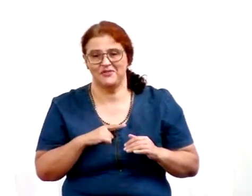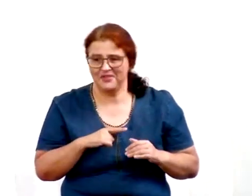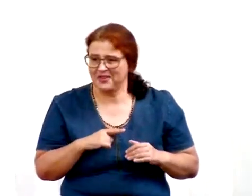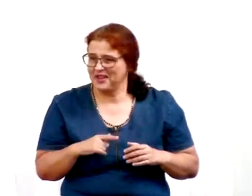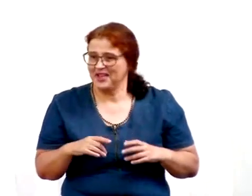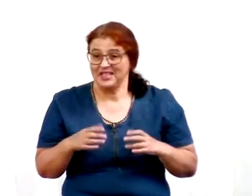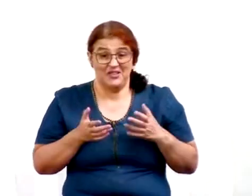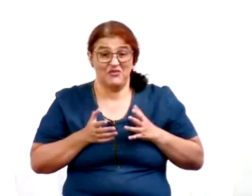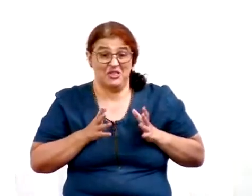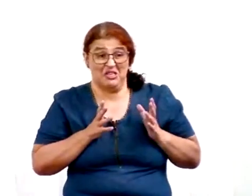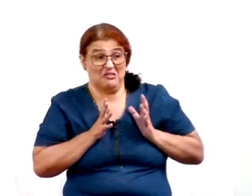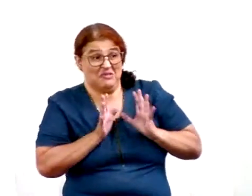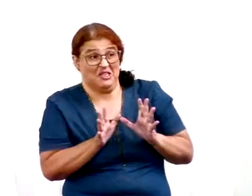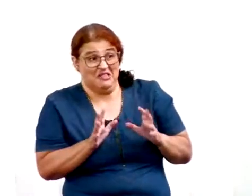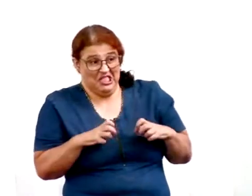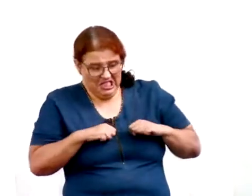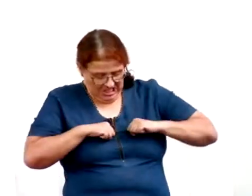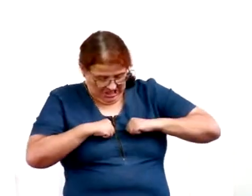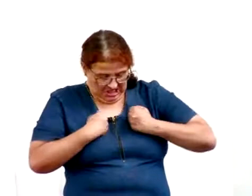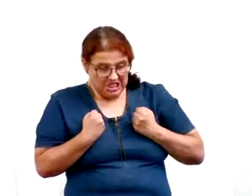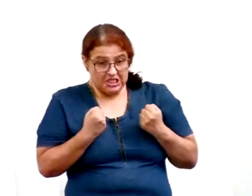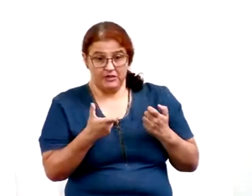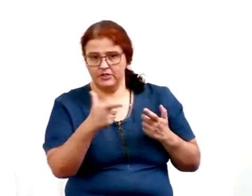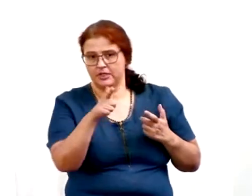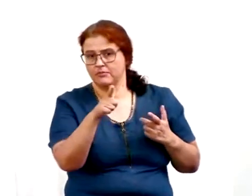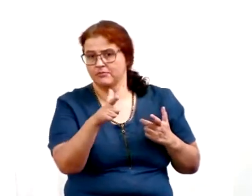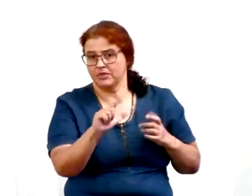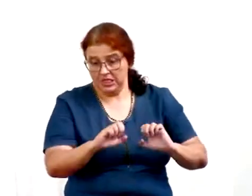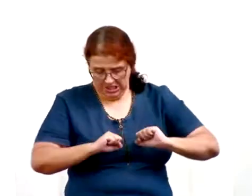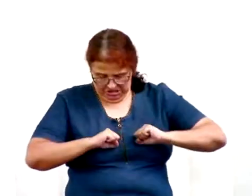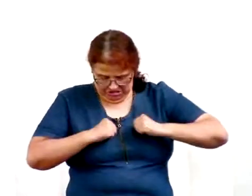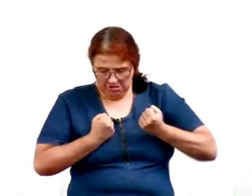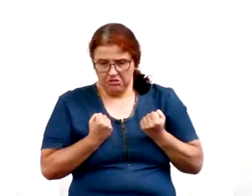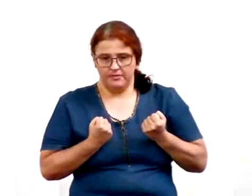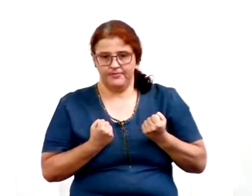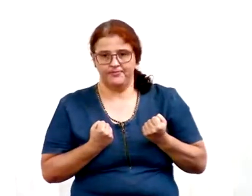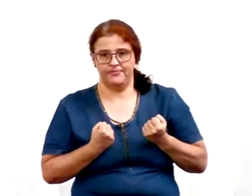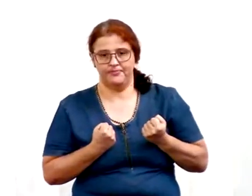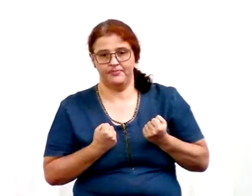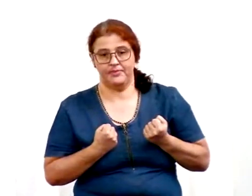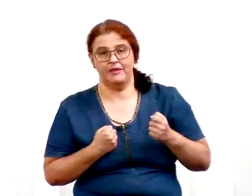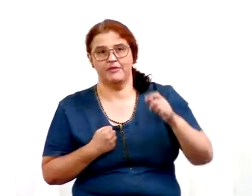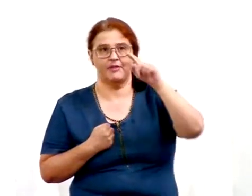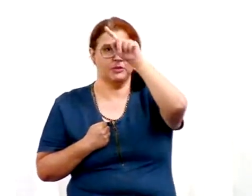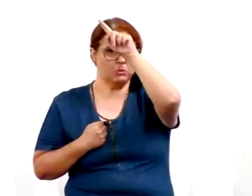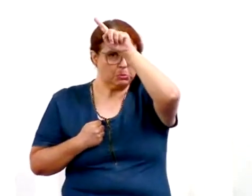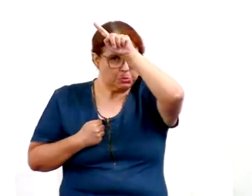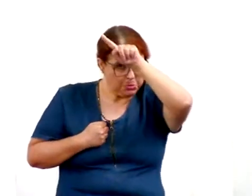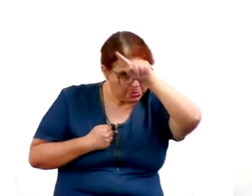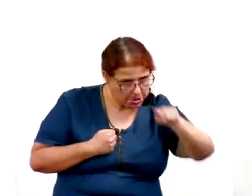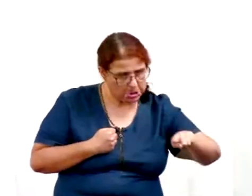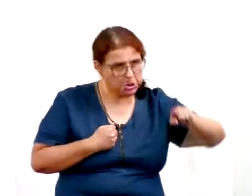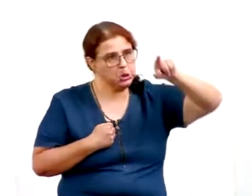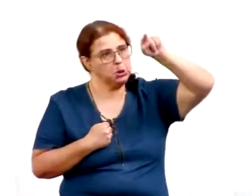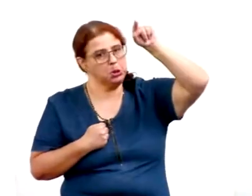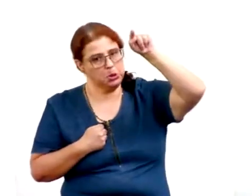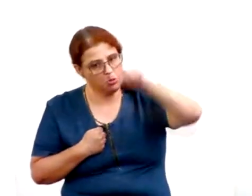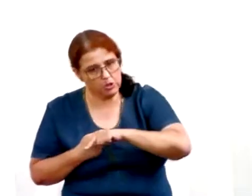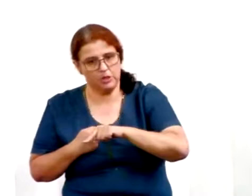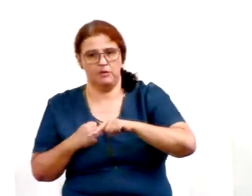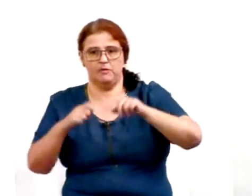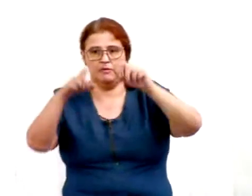você desenhar tudo isso, faça um X bem grande nesse coração. No coração de